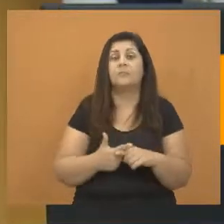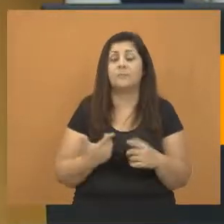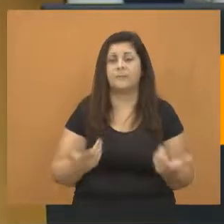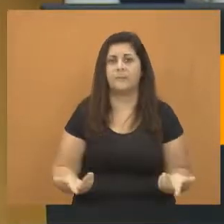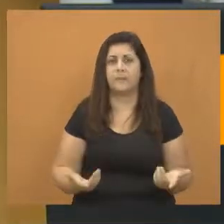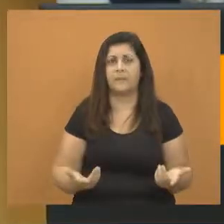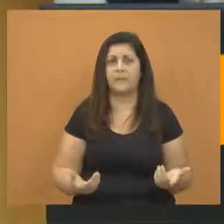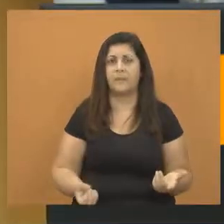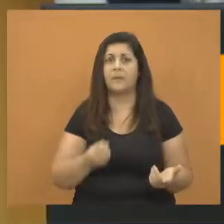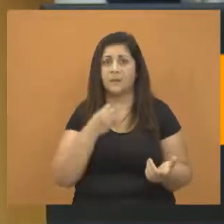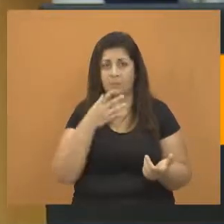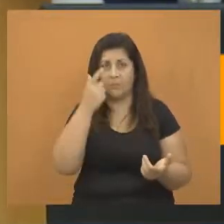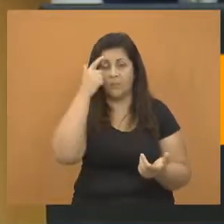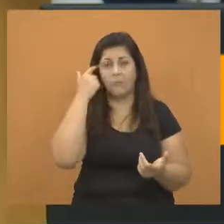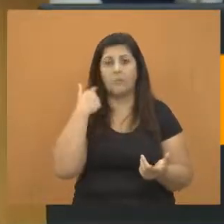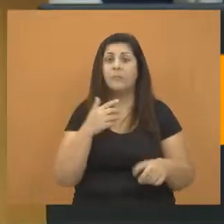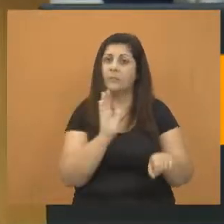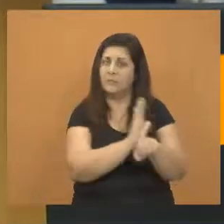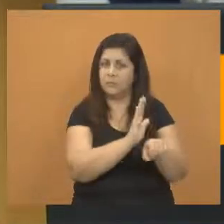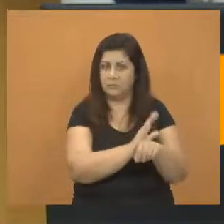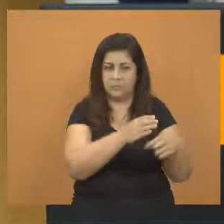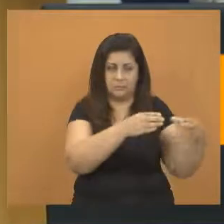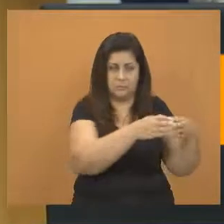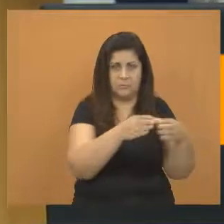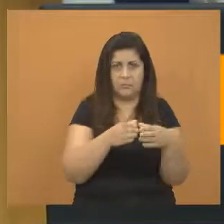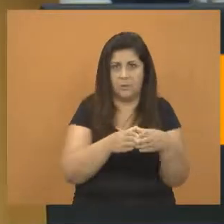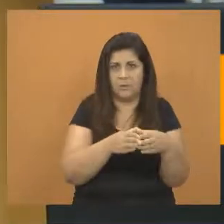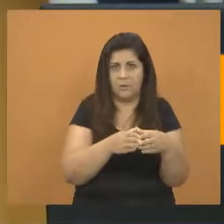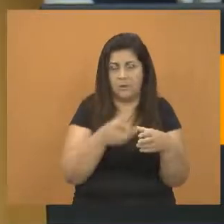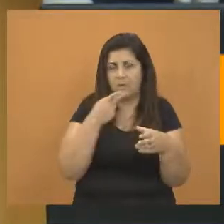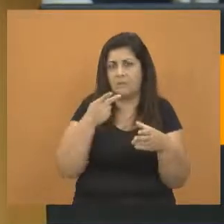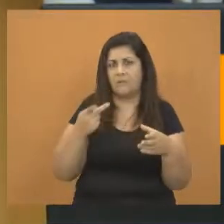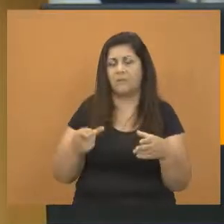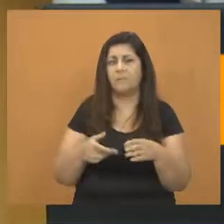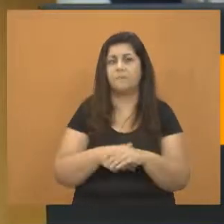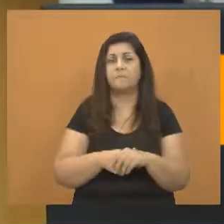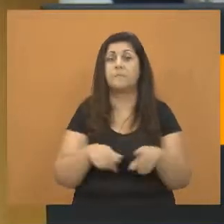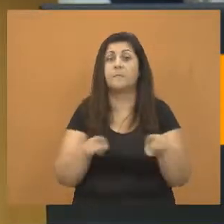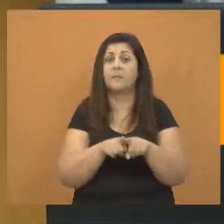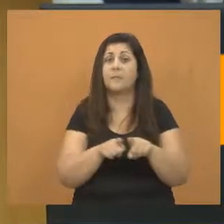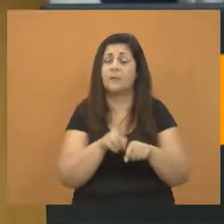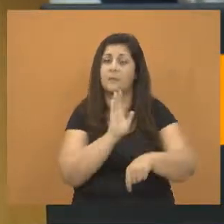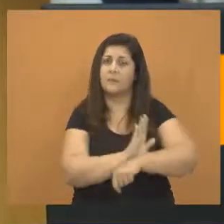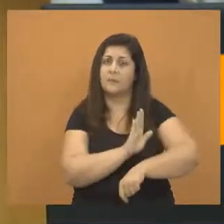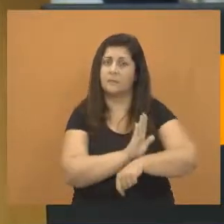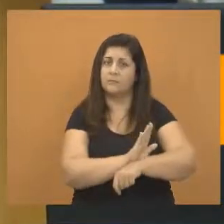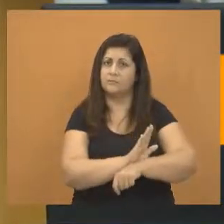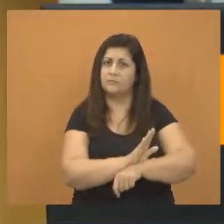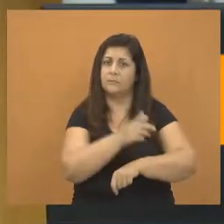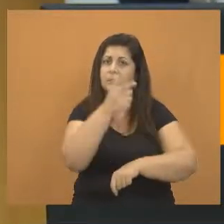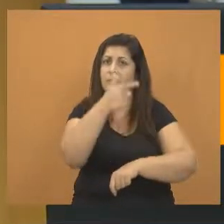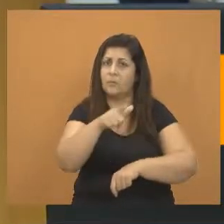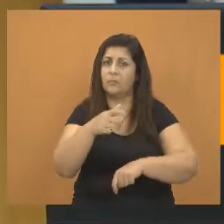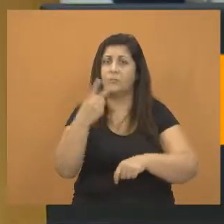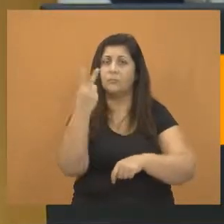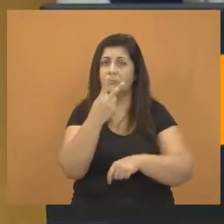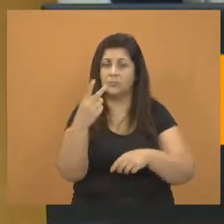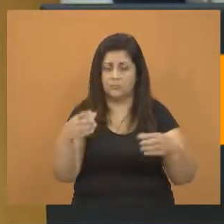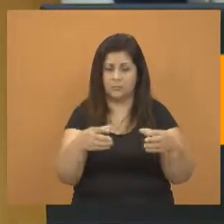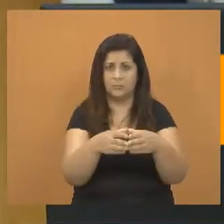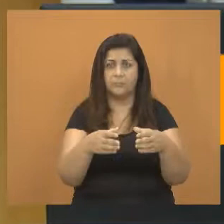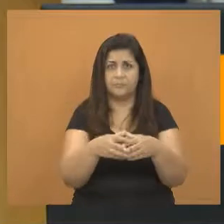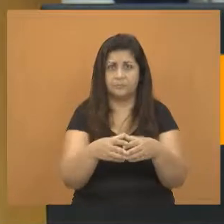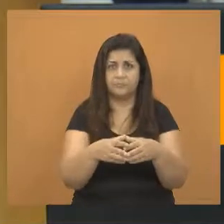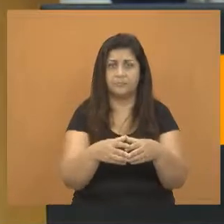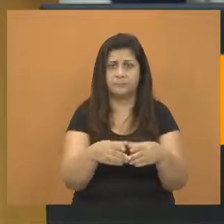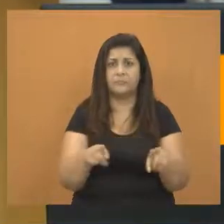beneficiar essas localidades que eu mencionei, também beneficiaria outros dois bairros que